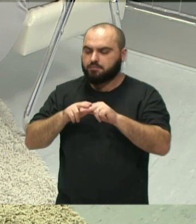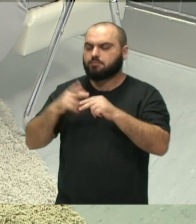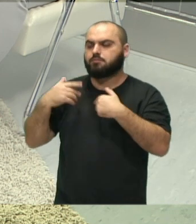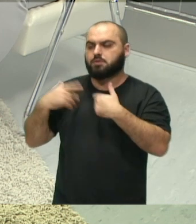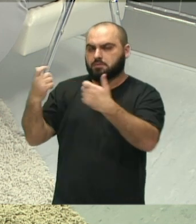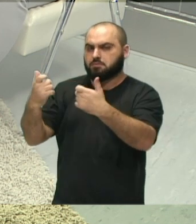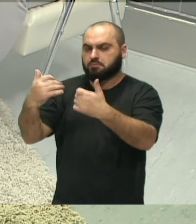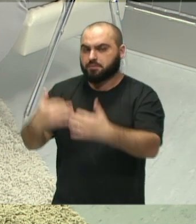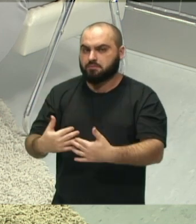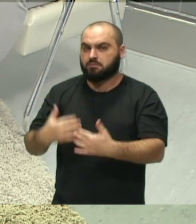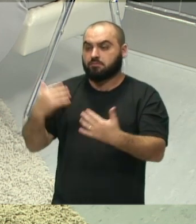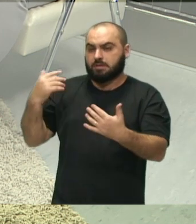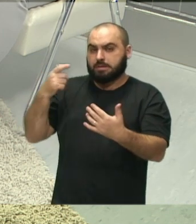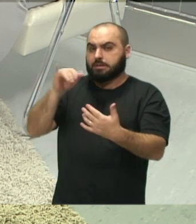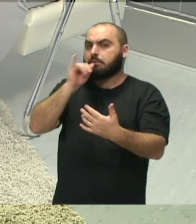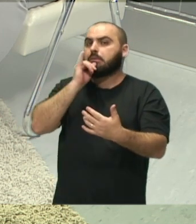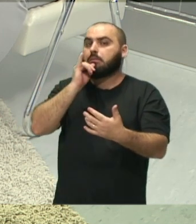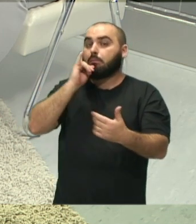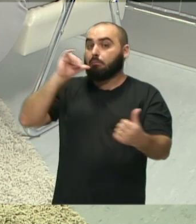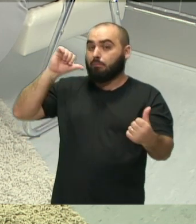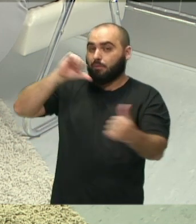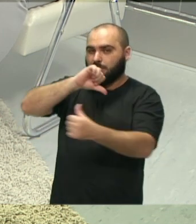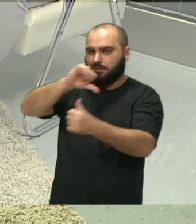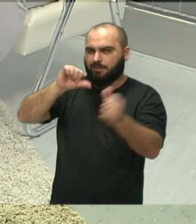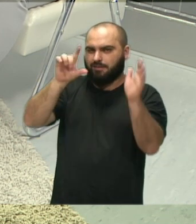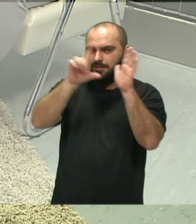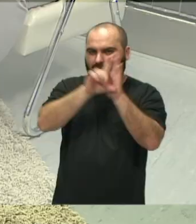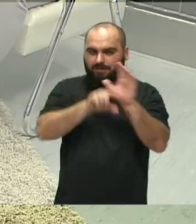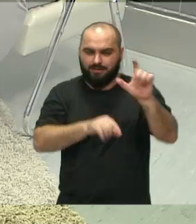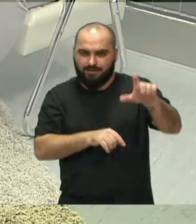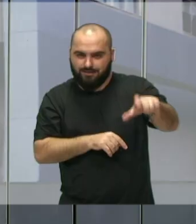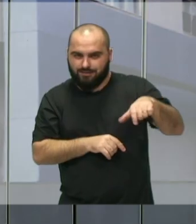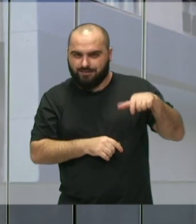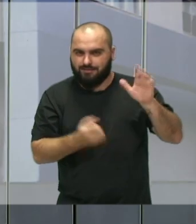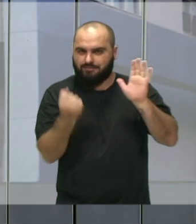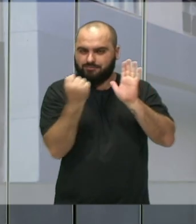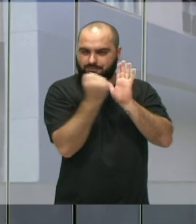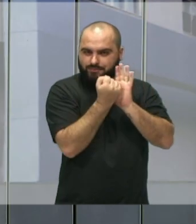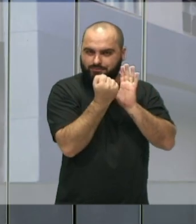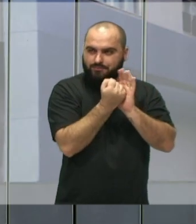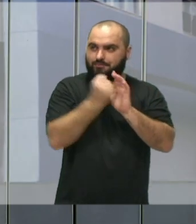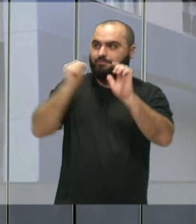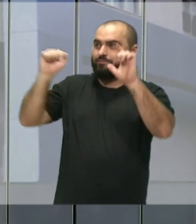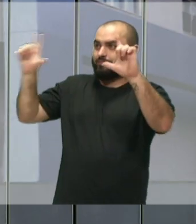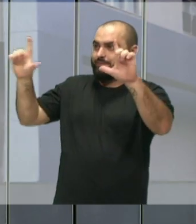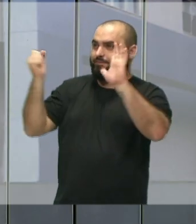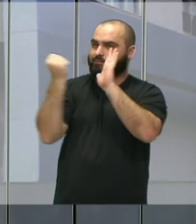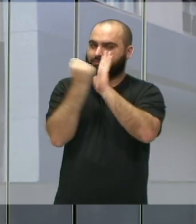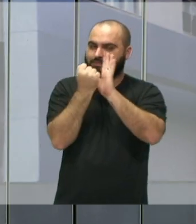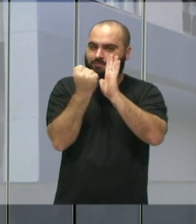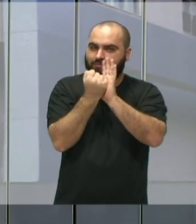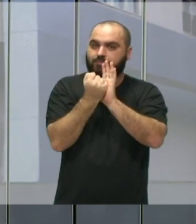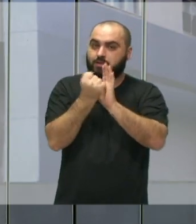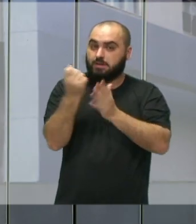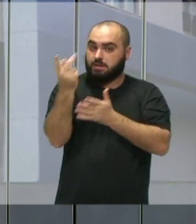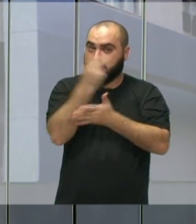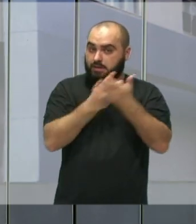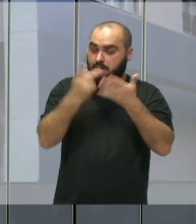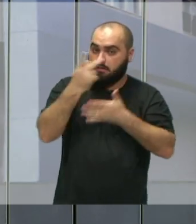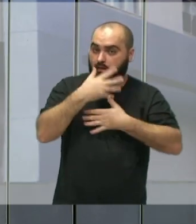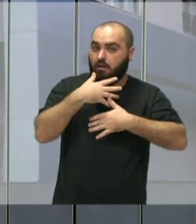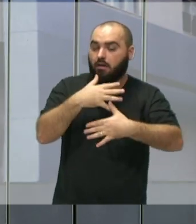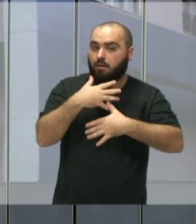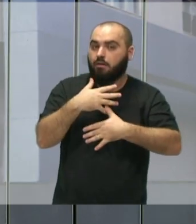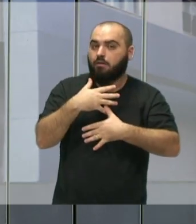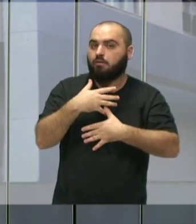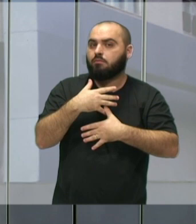nessa alteração, vou dizer assim, a questão da carteira do autista, quando nós colocamos